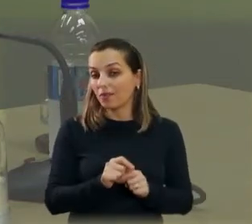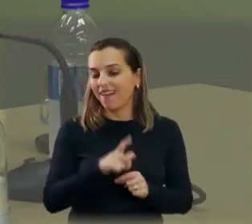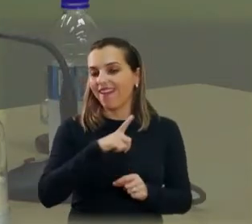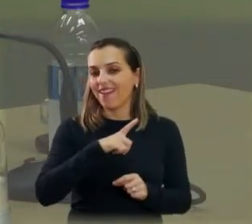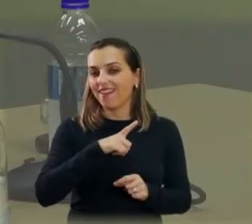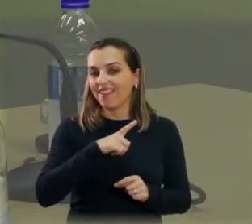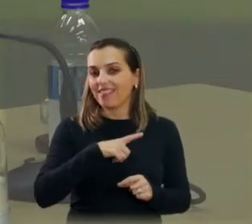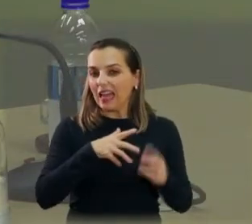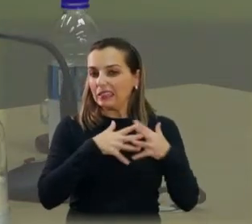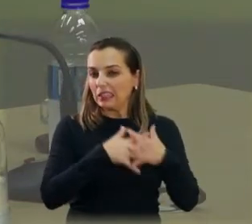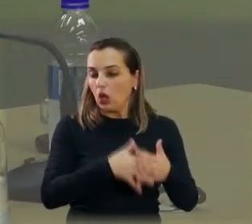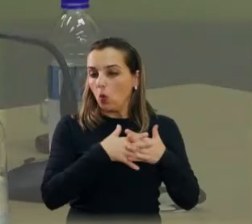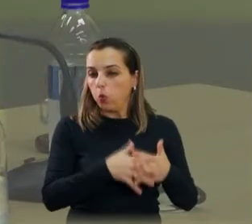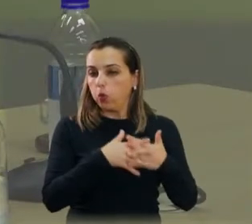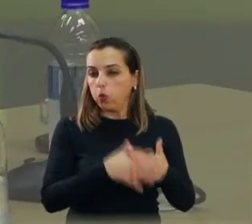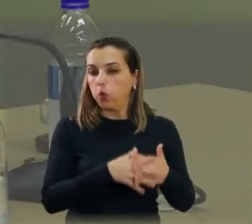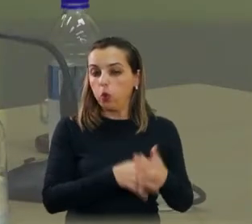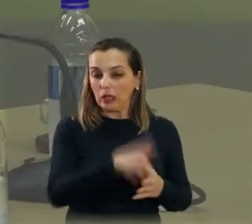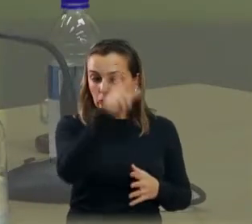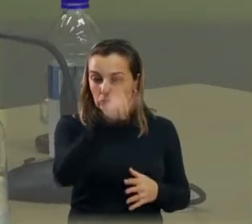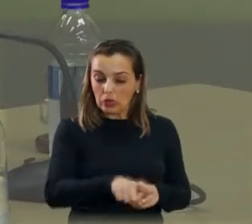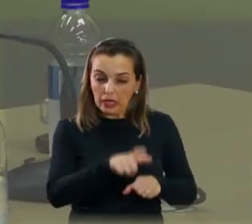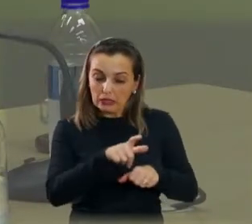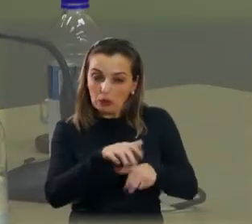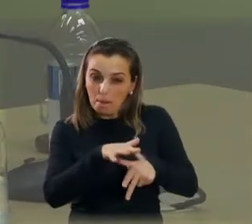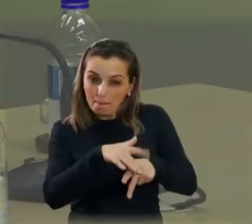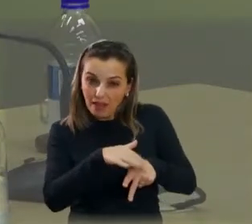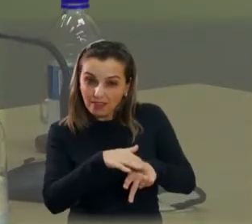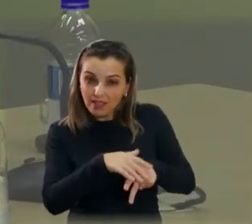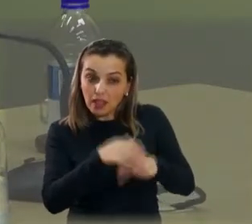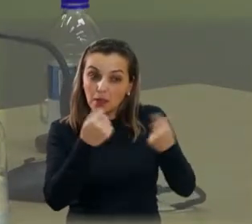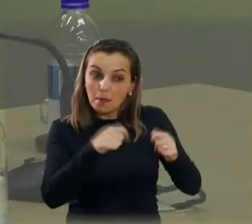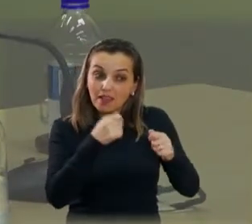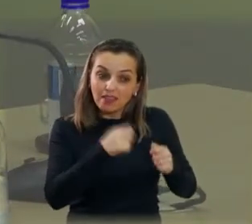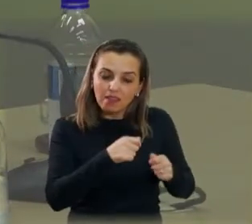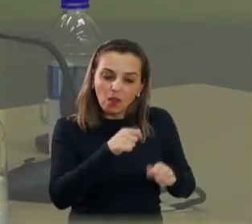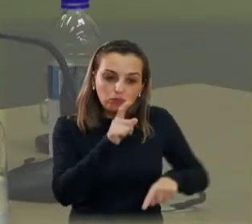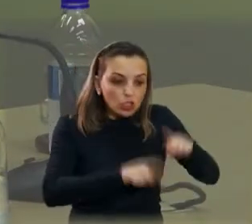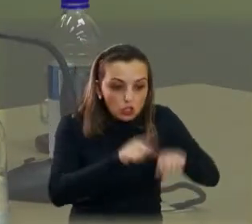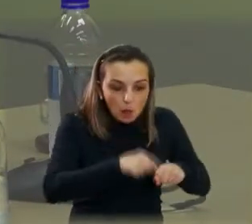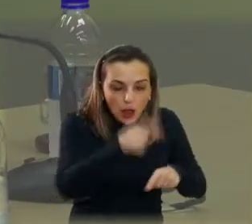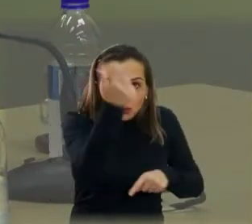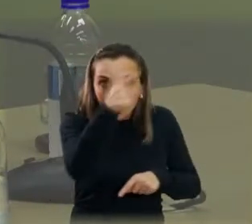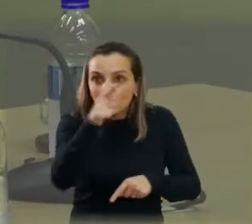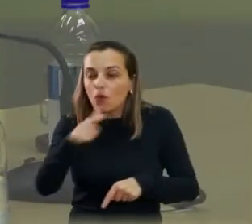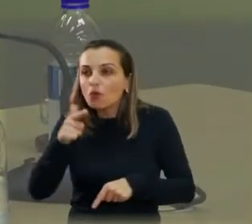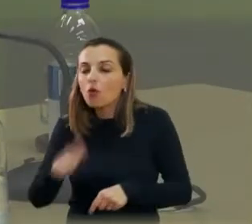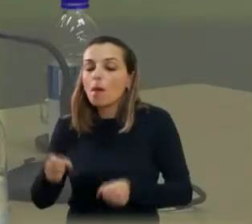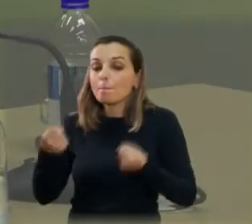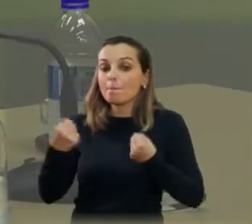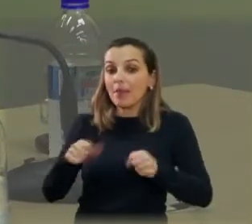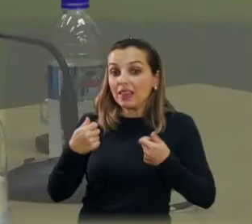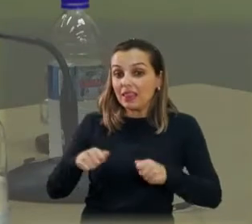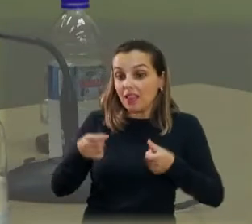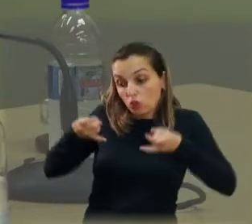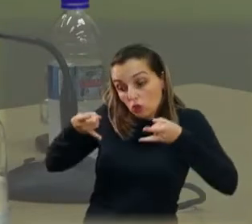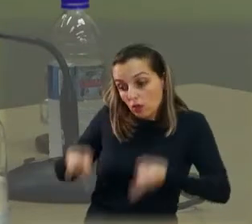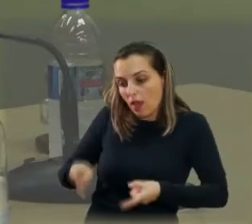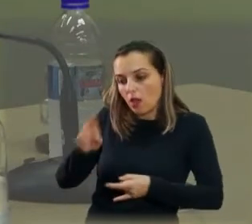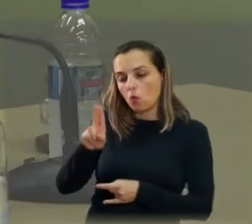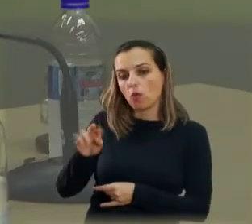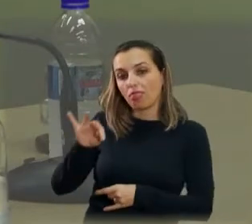algumas complicações para o paciente que exigem outros recursos que precisa de uma UTI, de um hospital